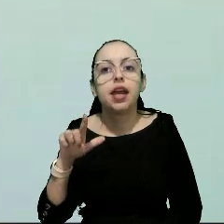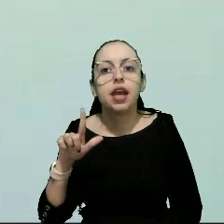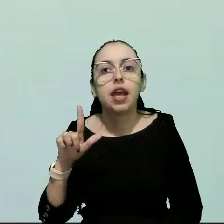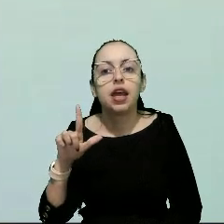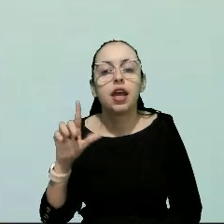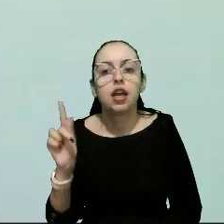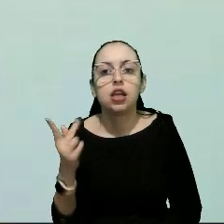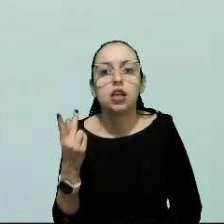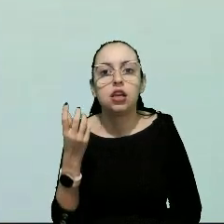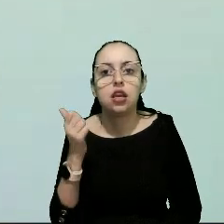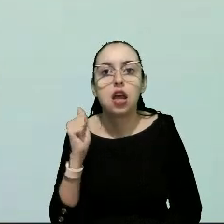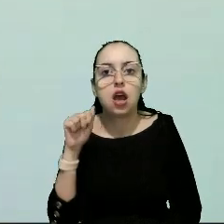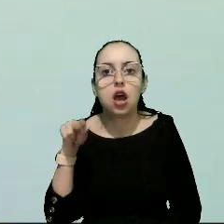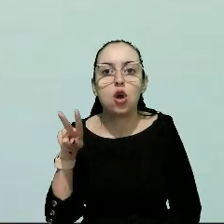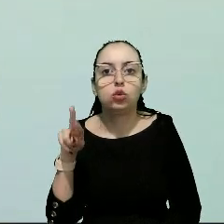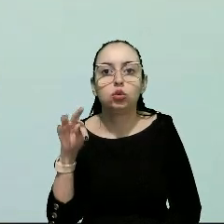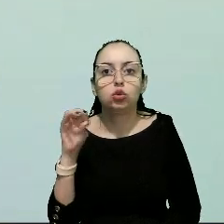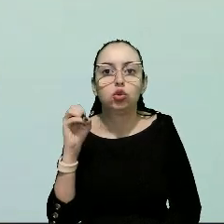autonomia.